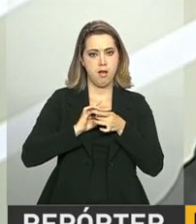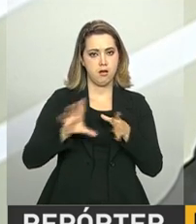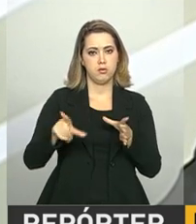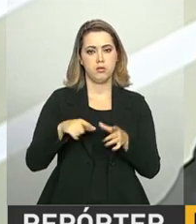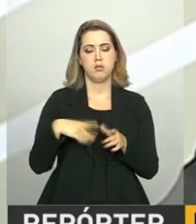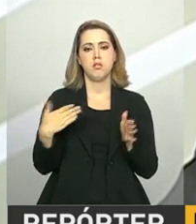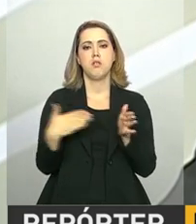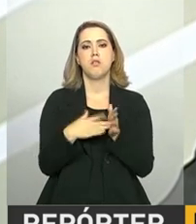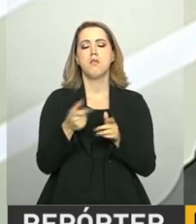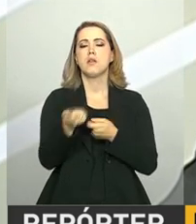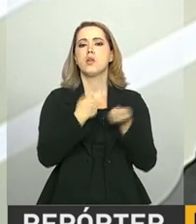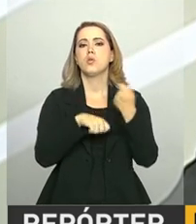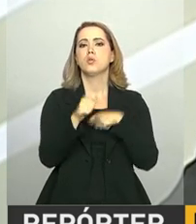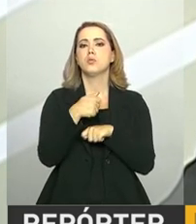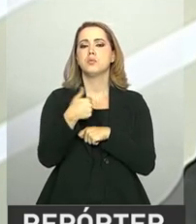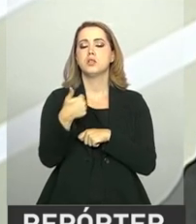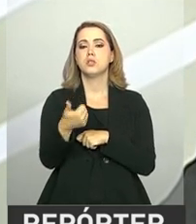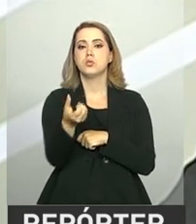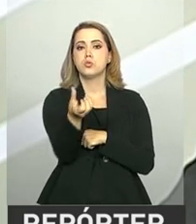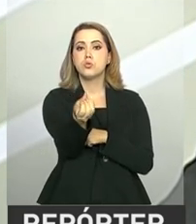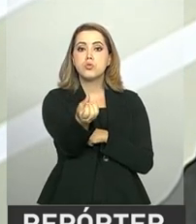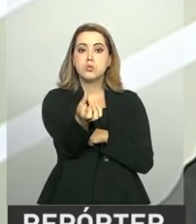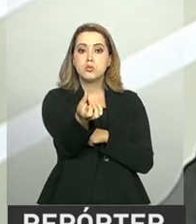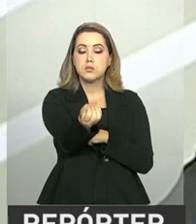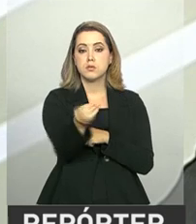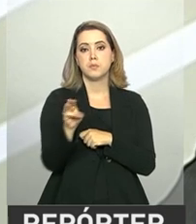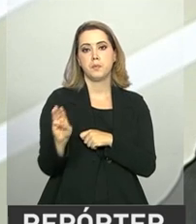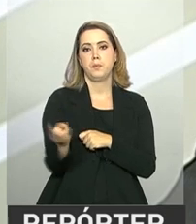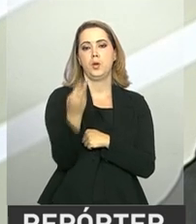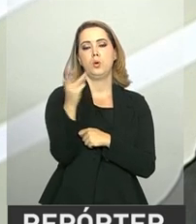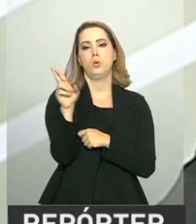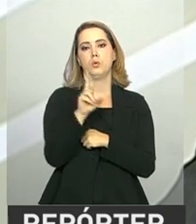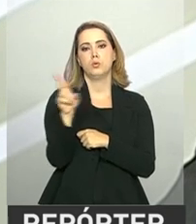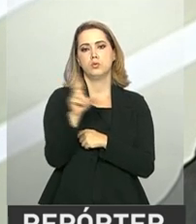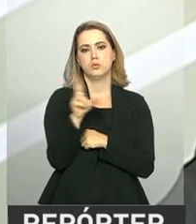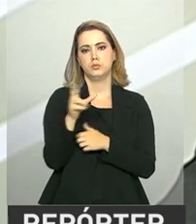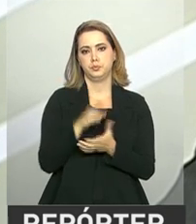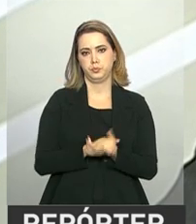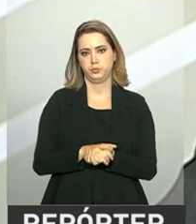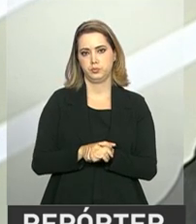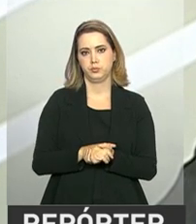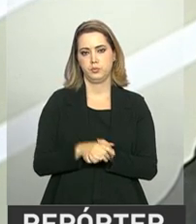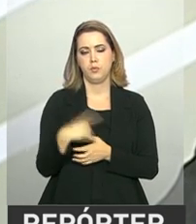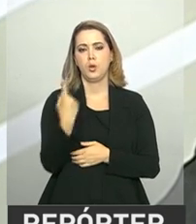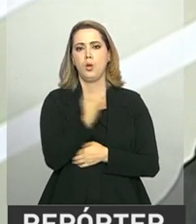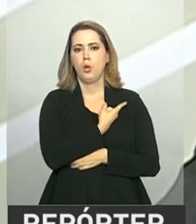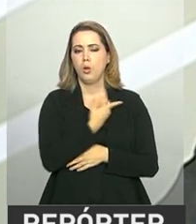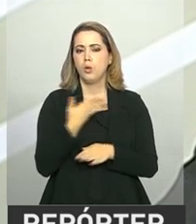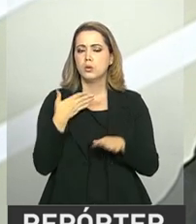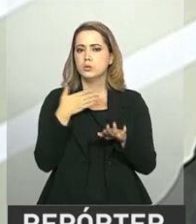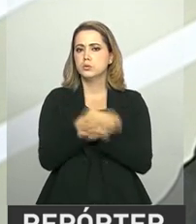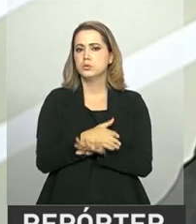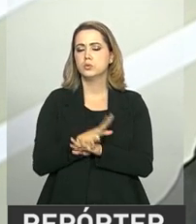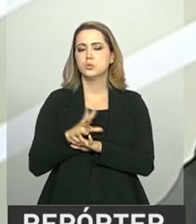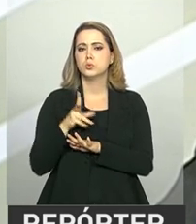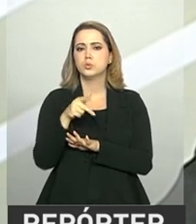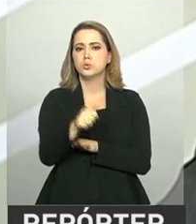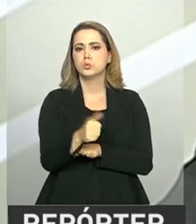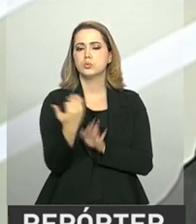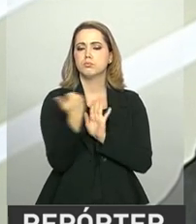de 176 milhões de reais. Quando nós alcançarmos a meta